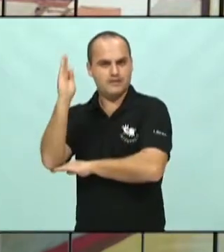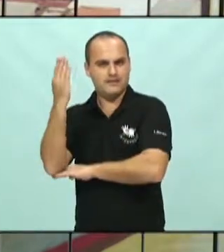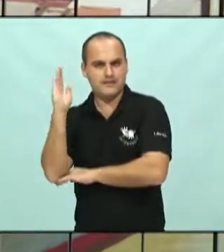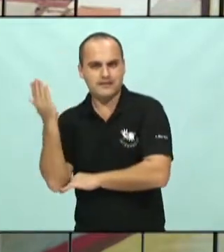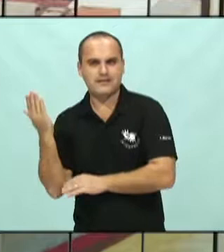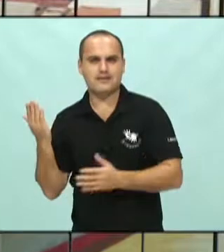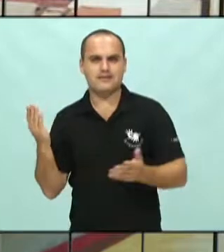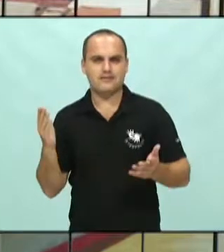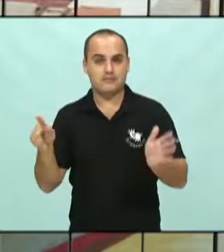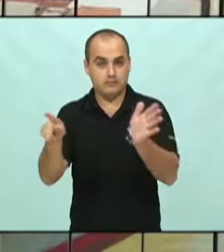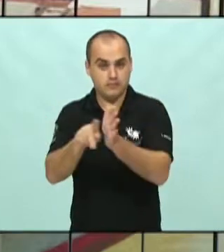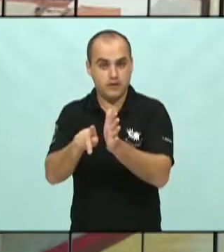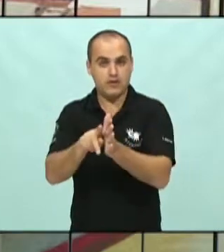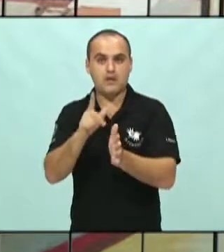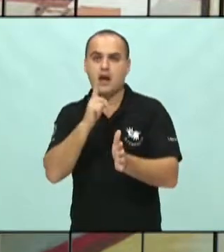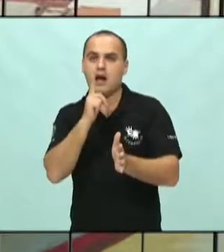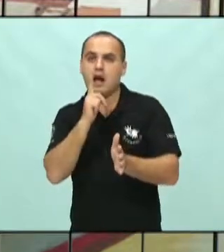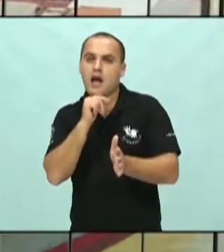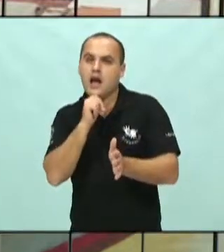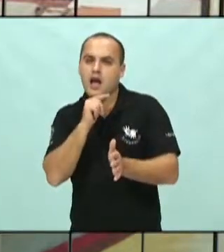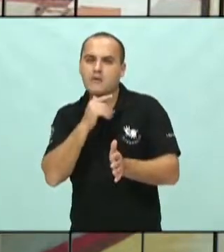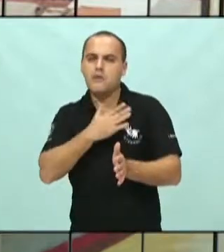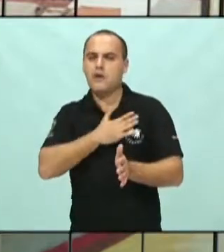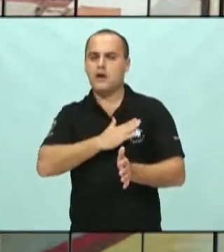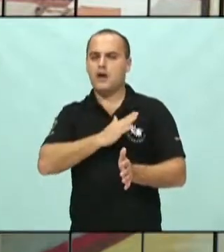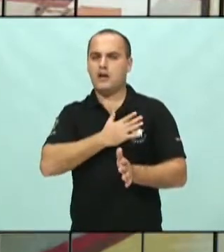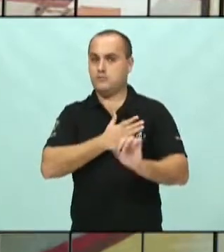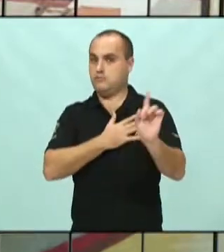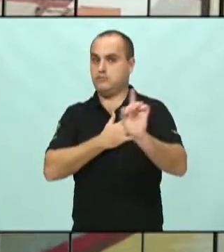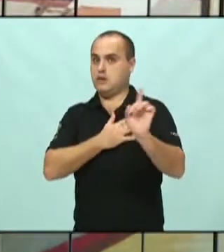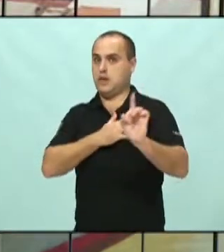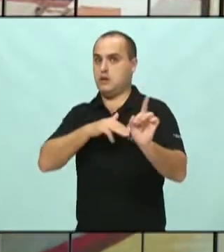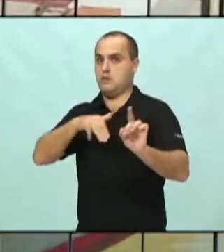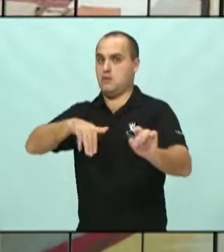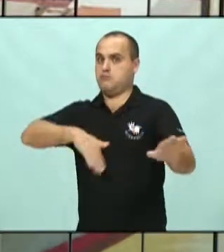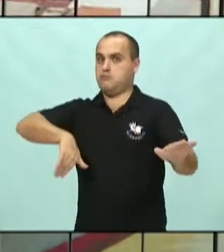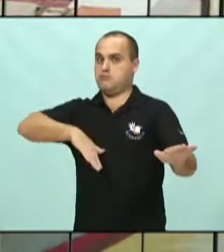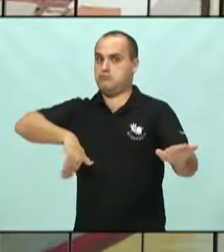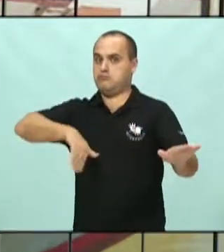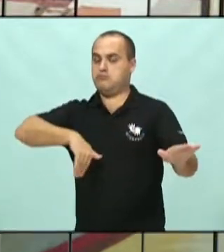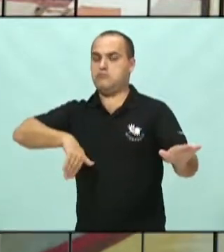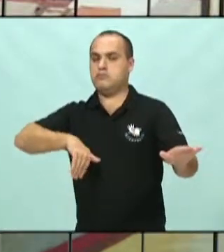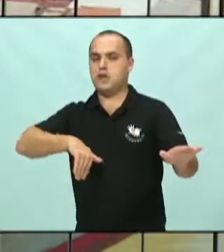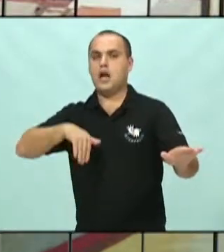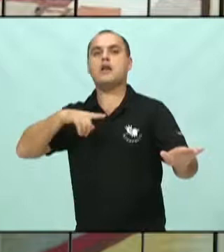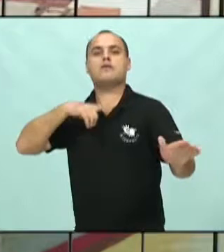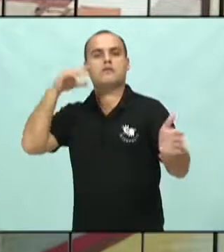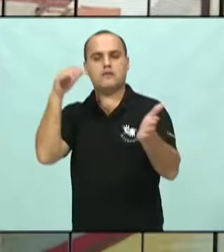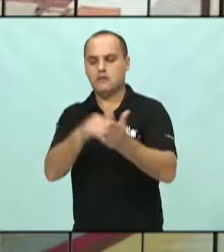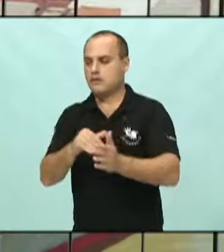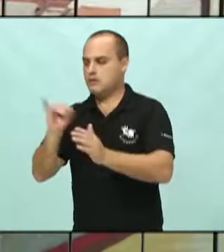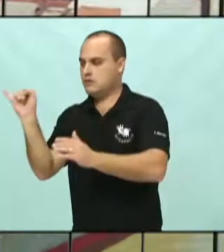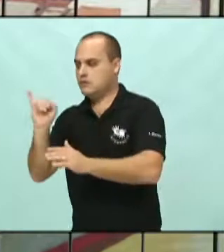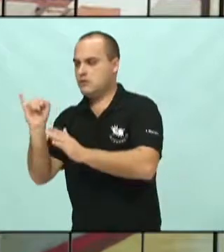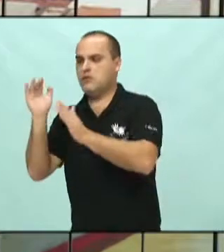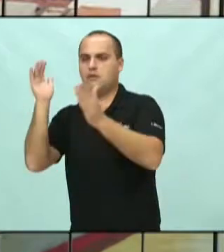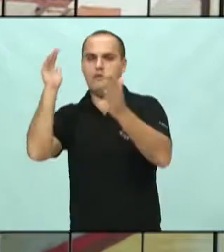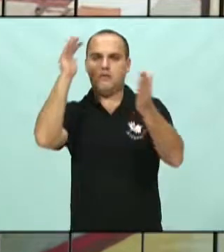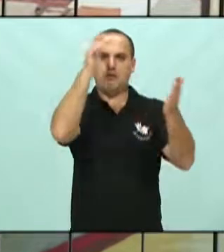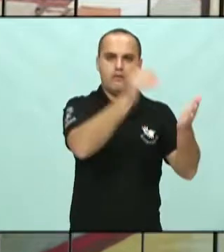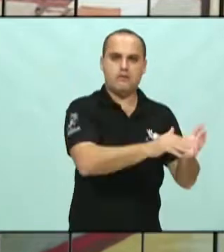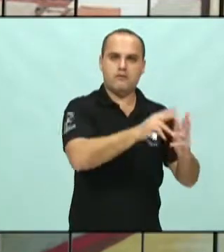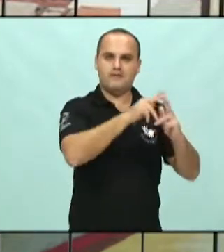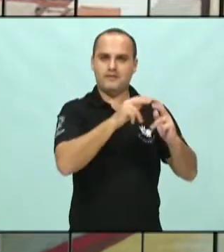eram próprias para águas calmas, né, não para o mar, e eles enfrentaram o mar aberto até Florianópolis.